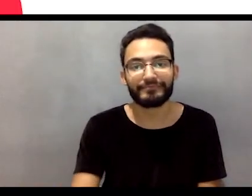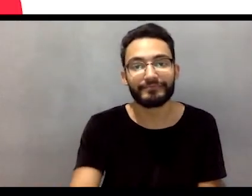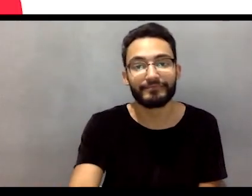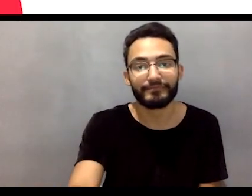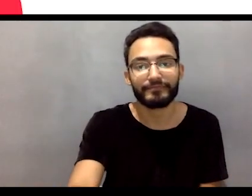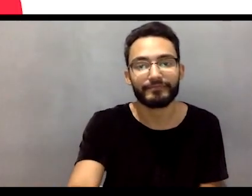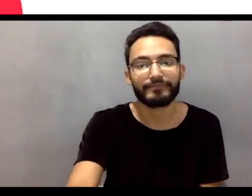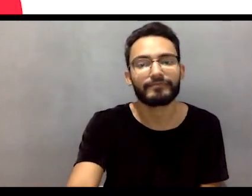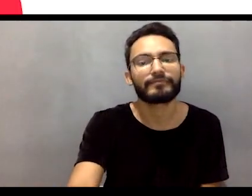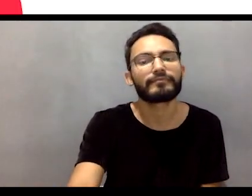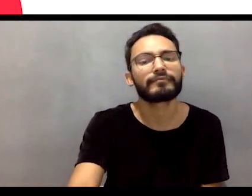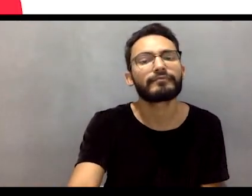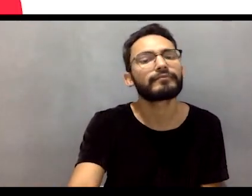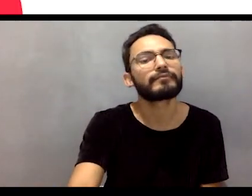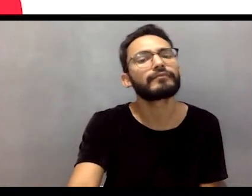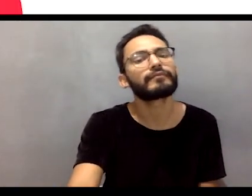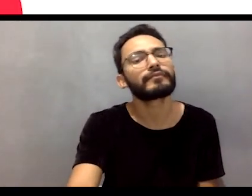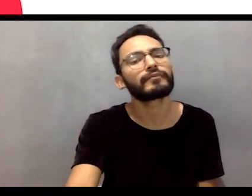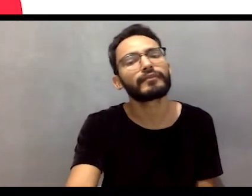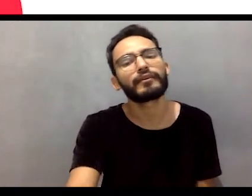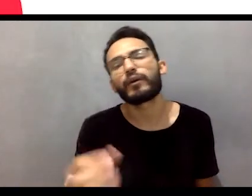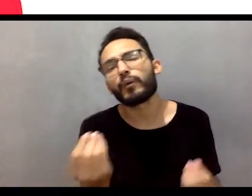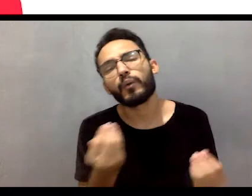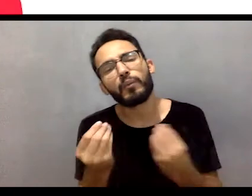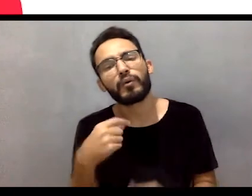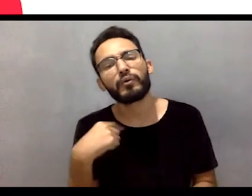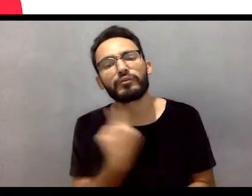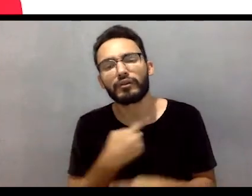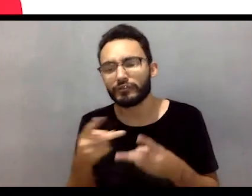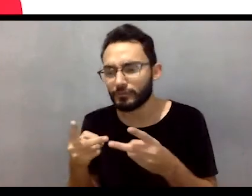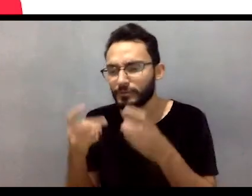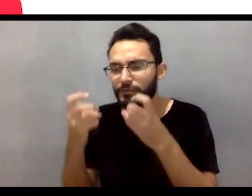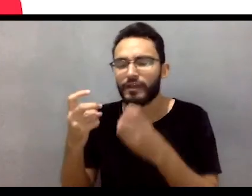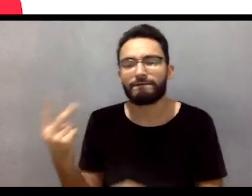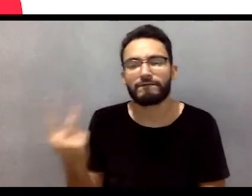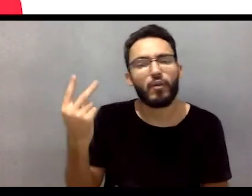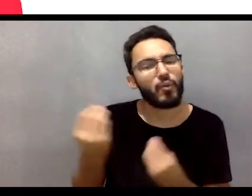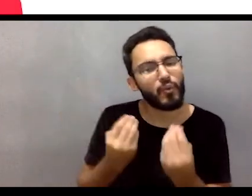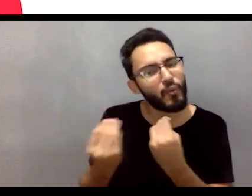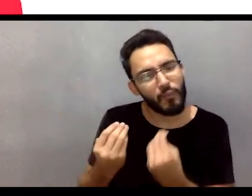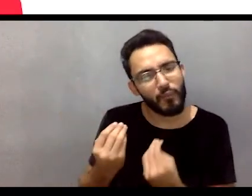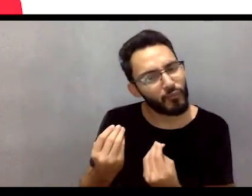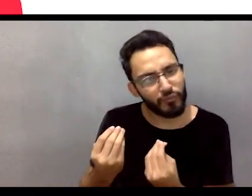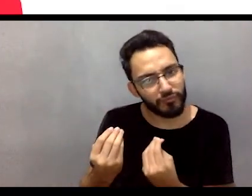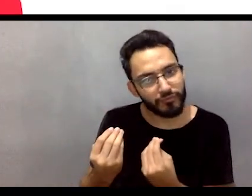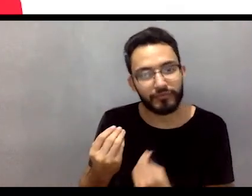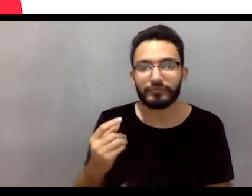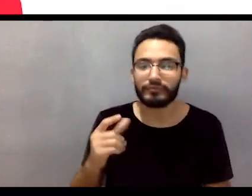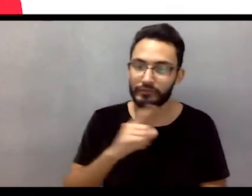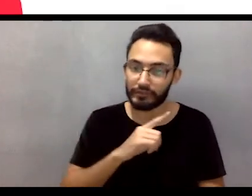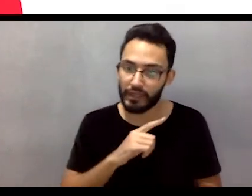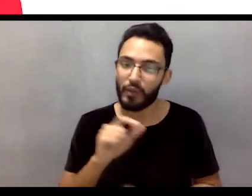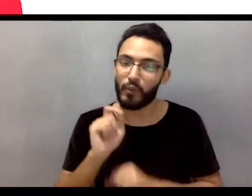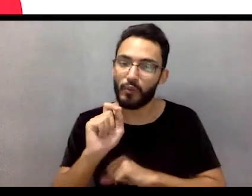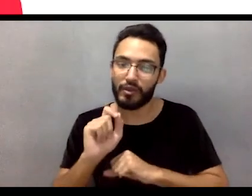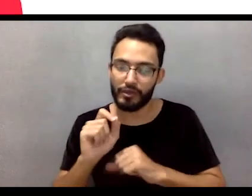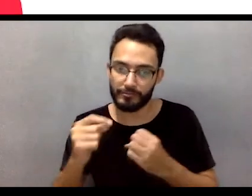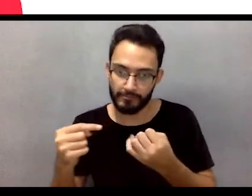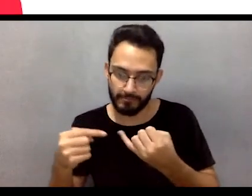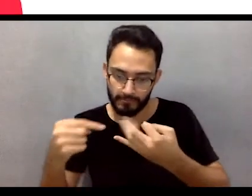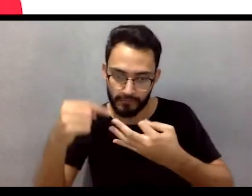E como que a gente identifica esse valor, né? Então, a gente tem o benefício, e aí